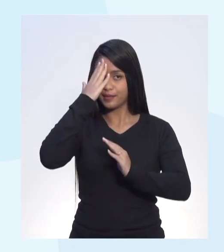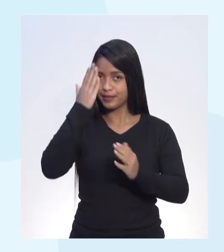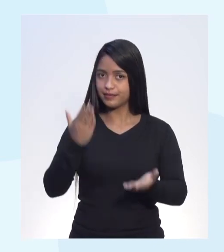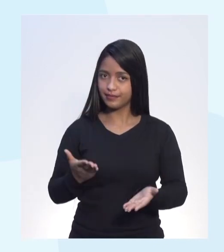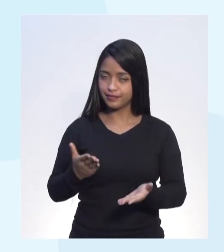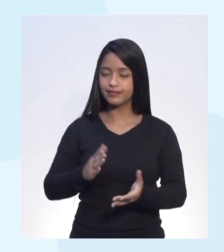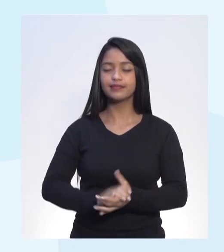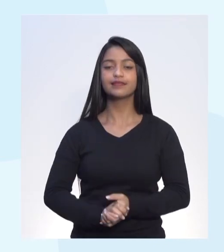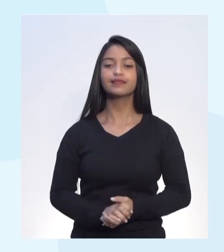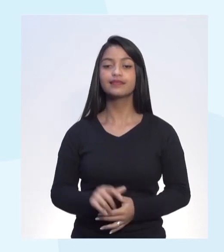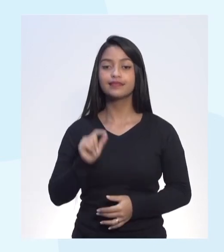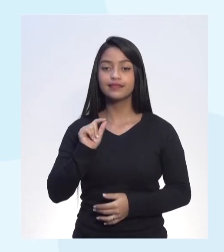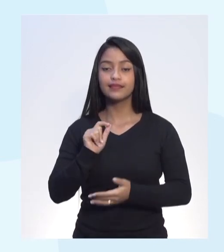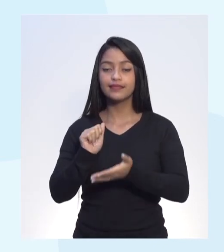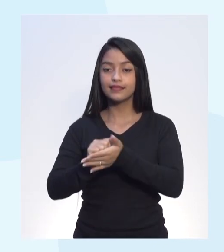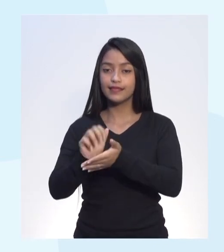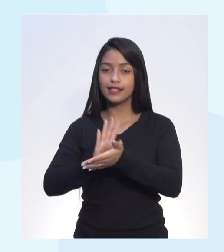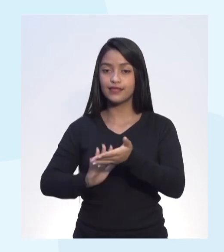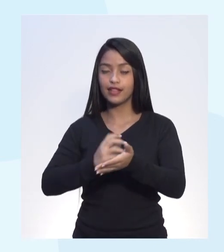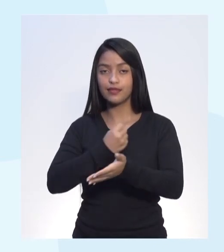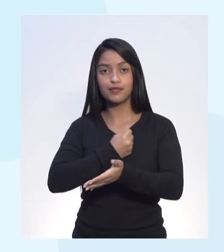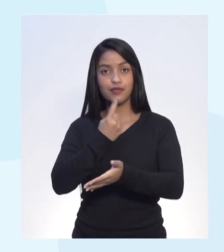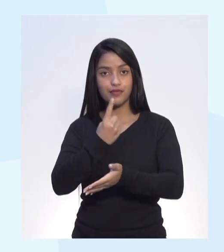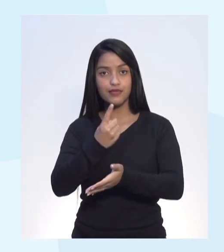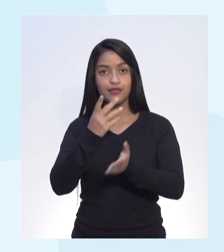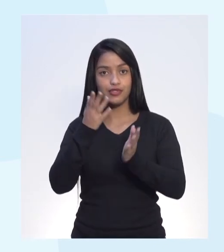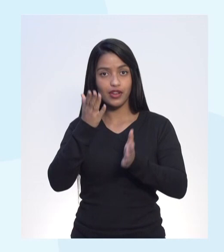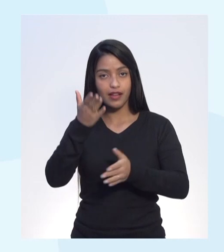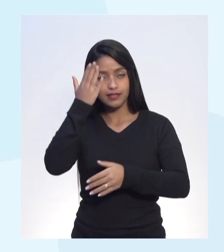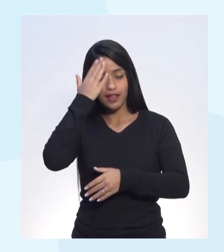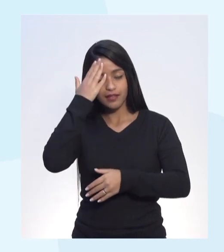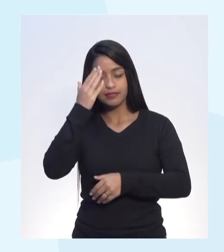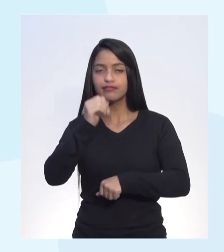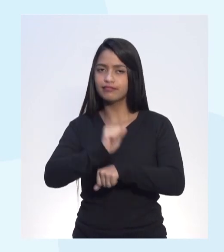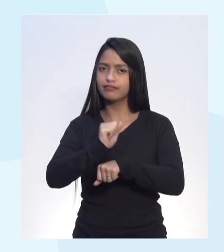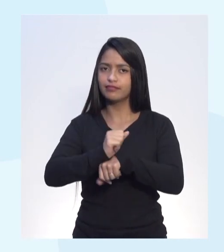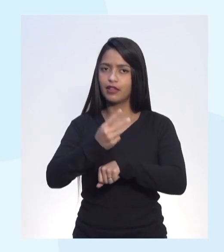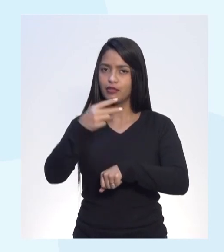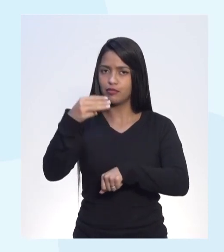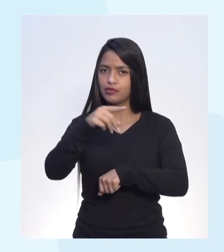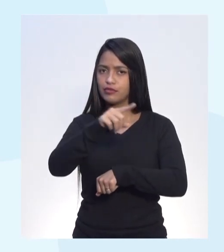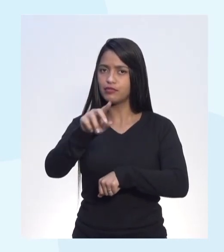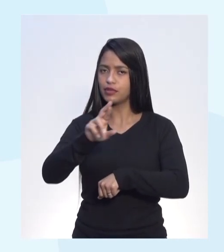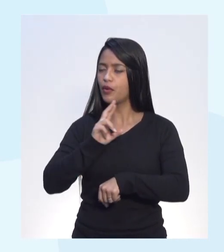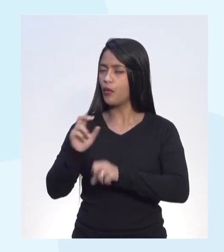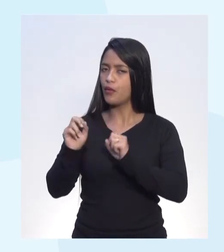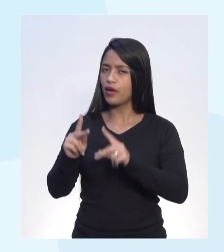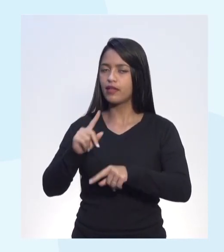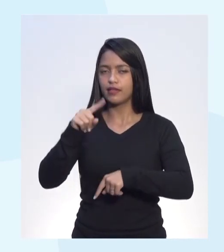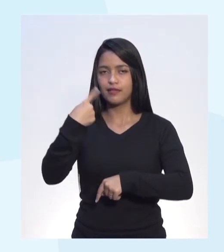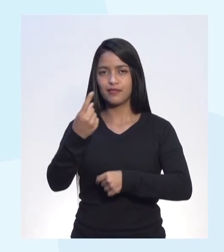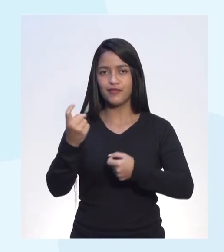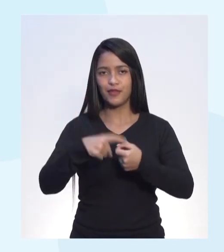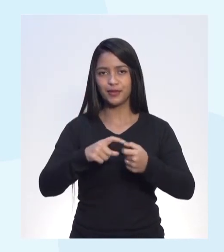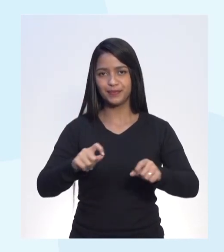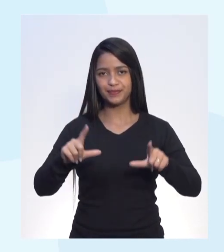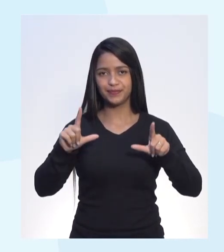informação lá da atividade 1 para chegar a essa conclusão. 2 minutinhos? Ok, 2 minutos. A gente já retorna.